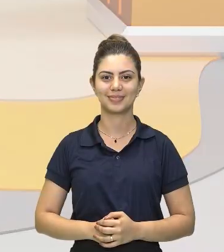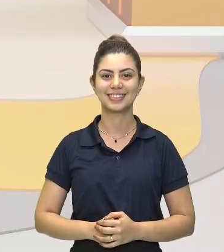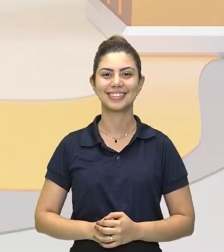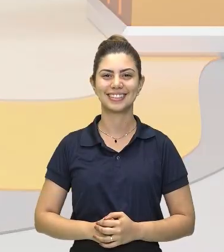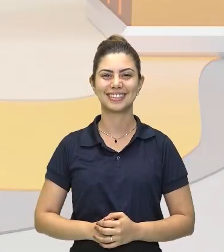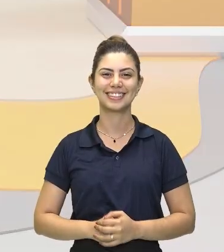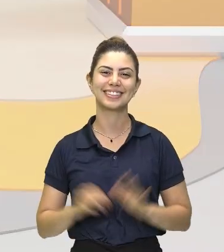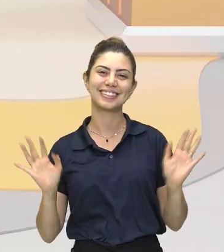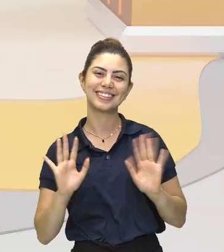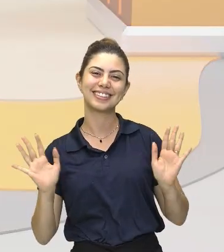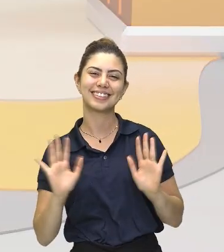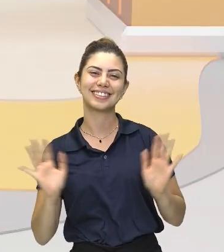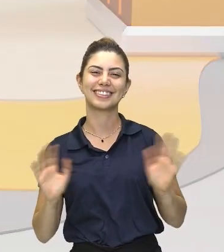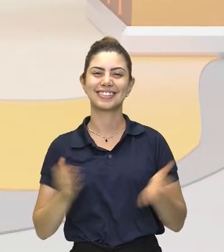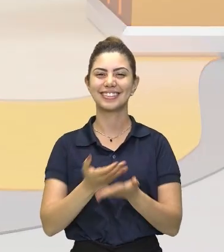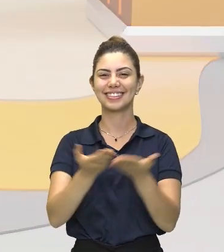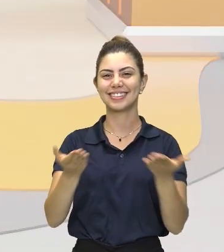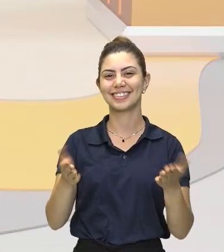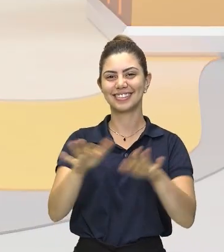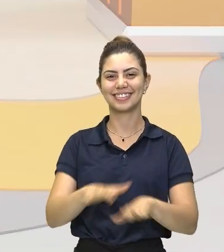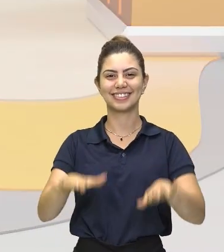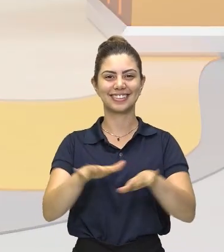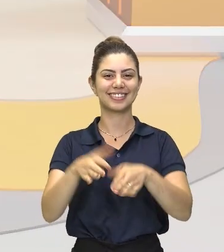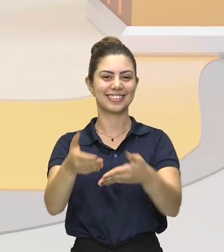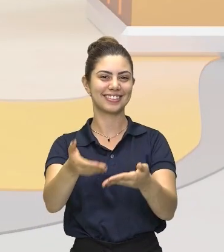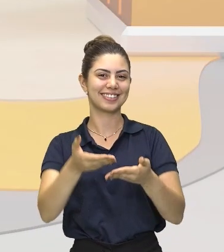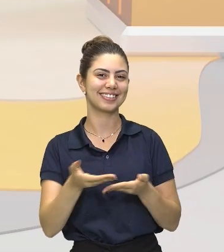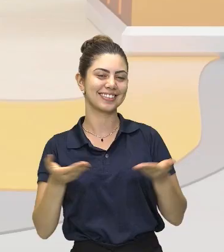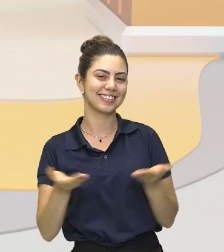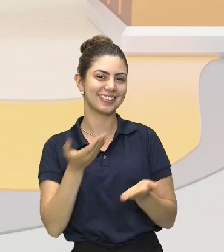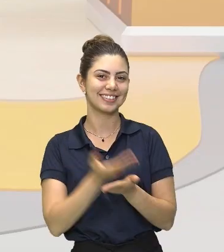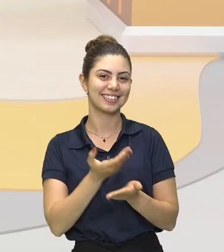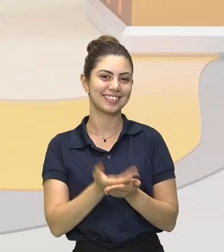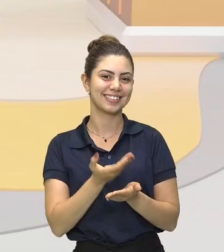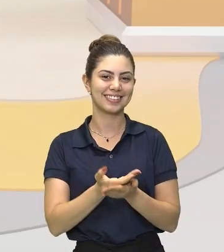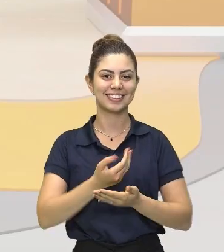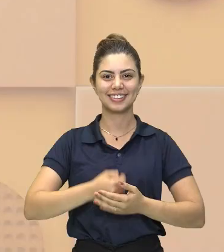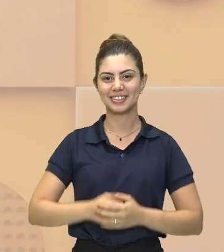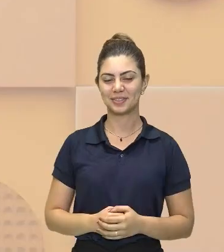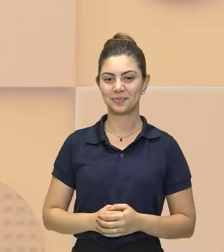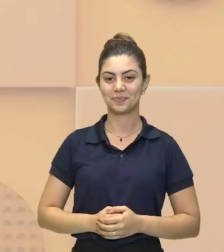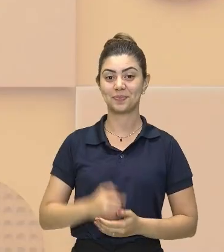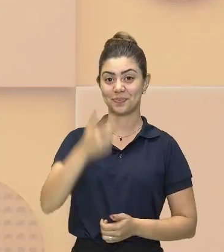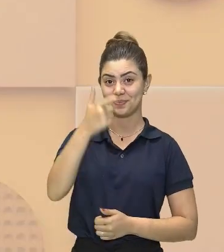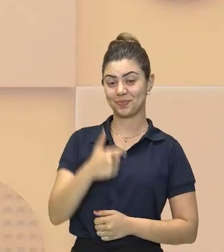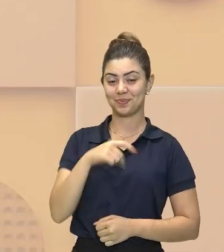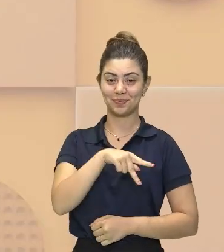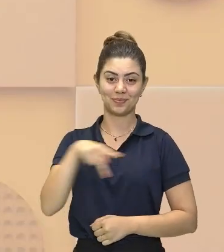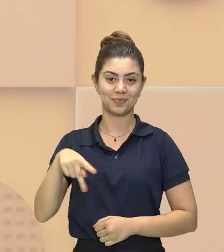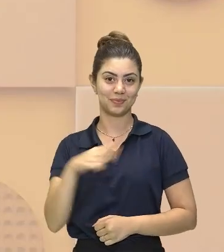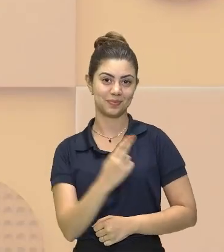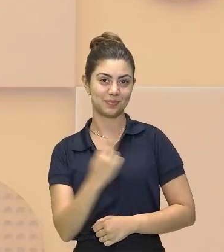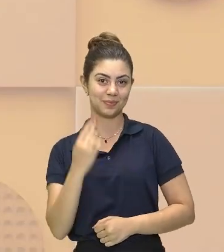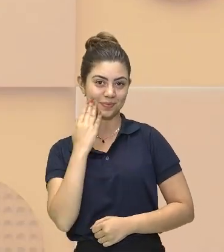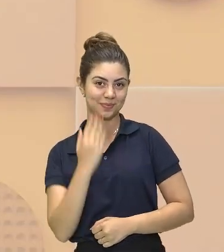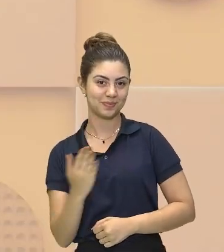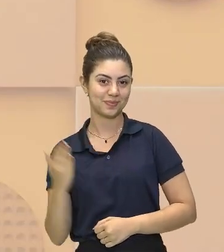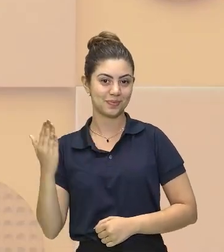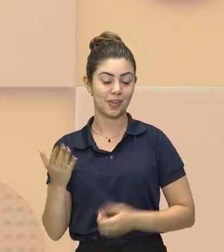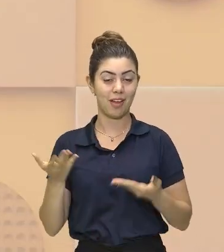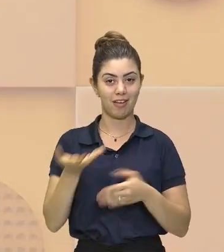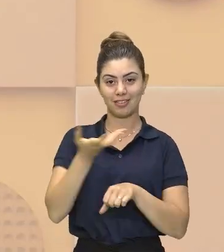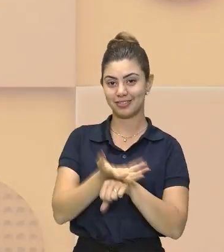Olá, meus queridos, sejam todos bem-vindos a mais uma aula. Eu sou a professora Adriana Cabral,